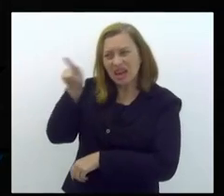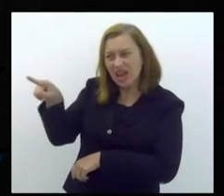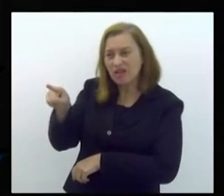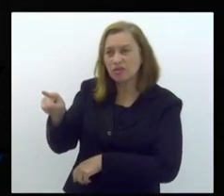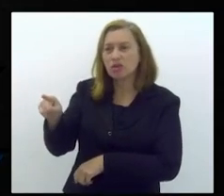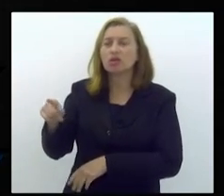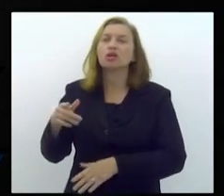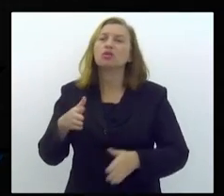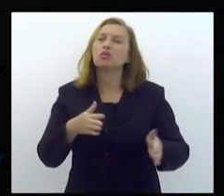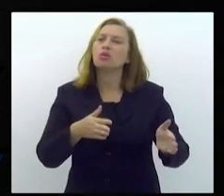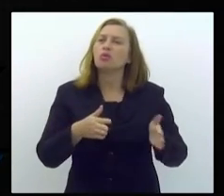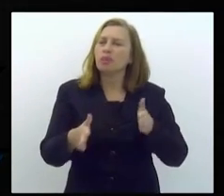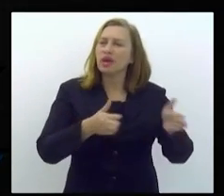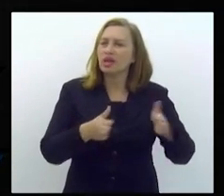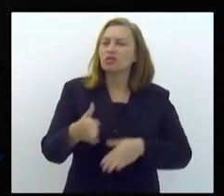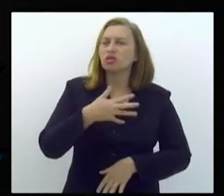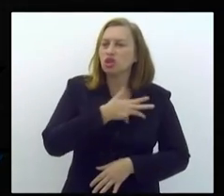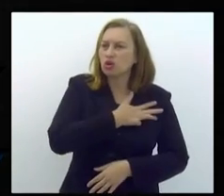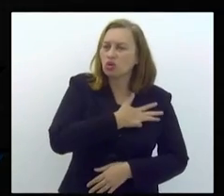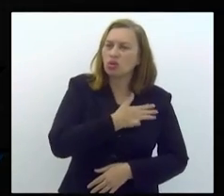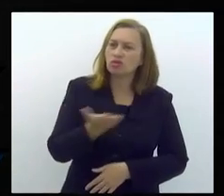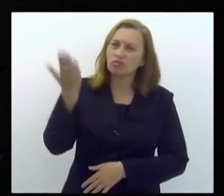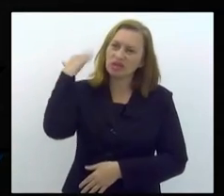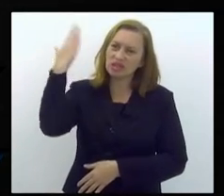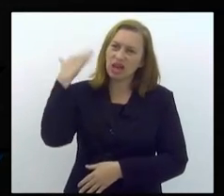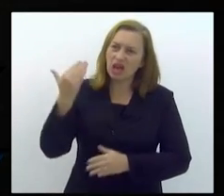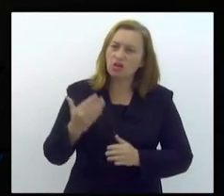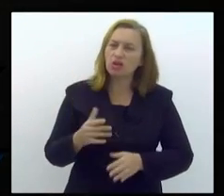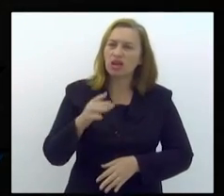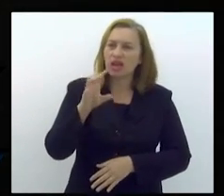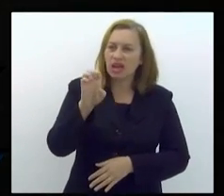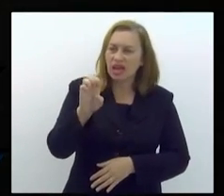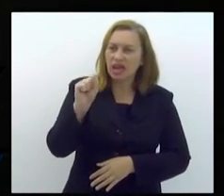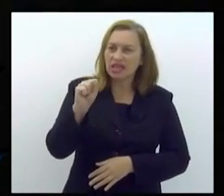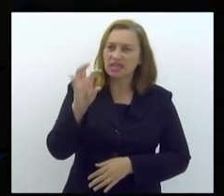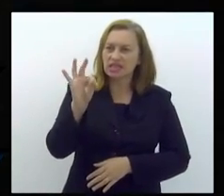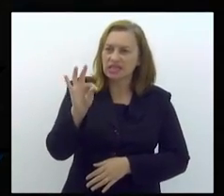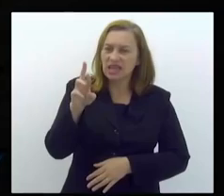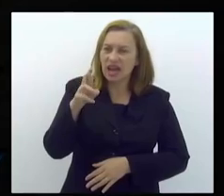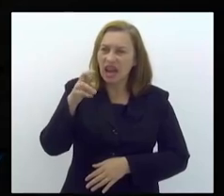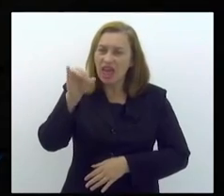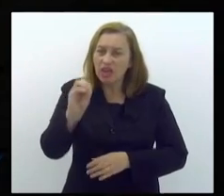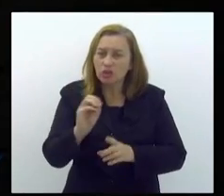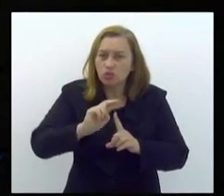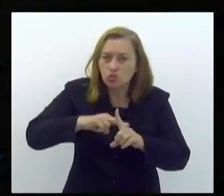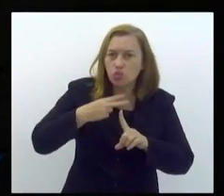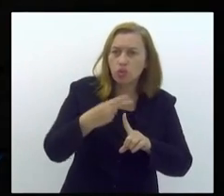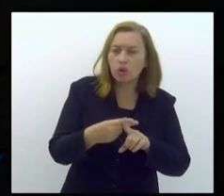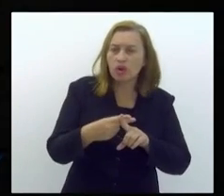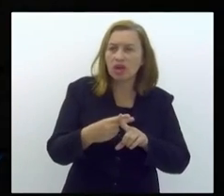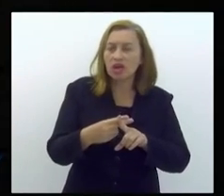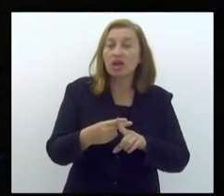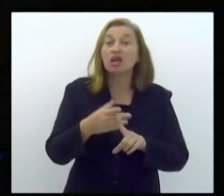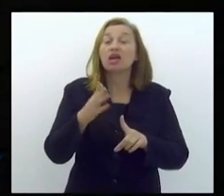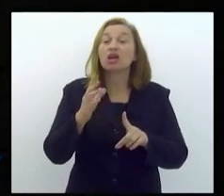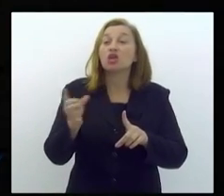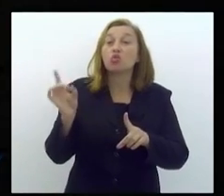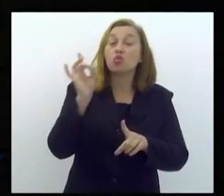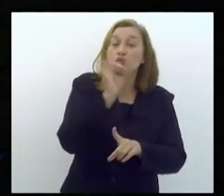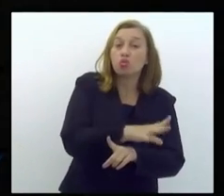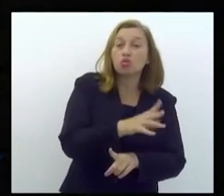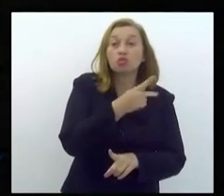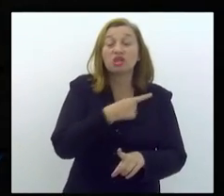do presidente Lula os estaleiros bombavam e o que que esse último governo fez acabou com a lei do conteúdo nacional